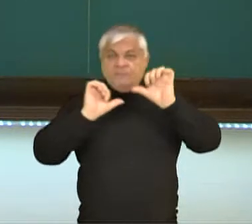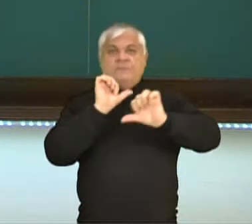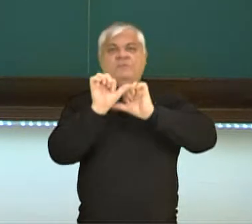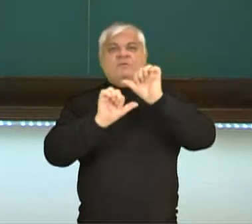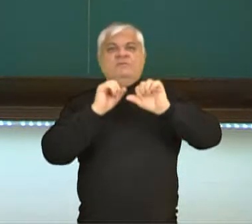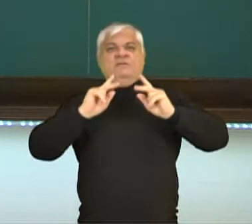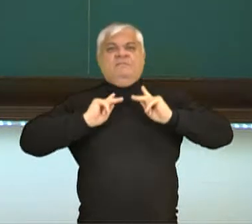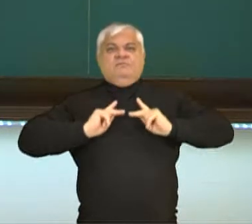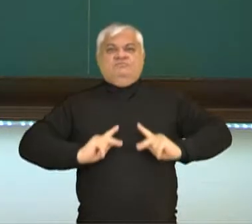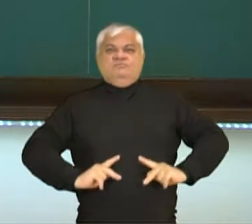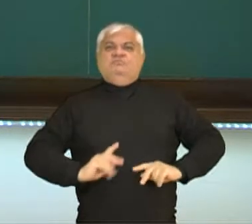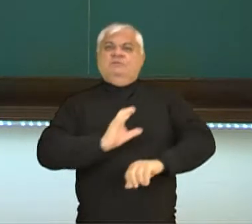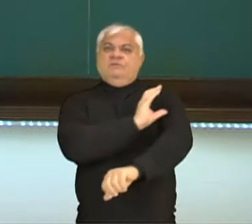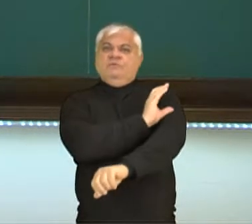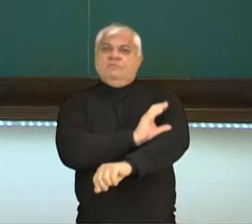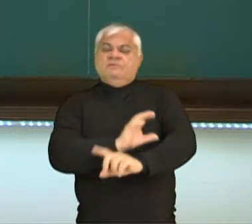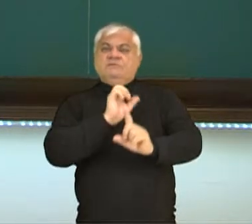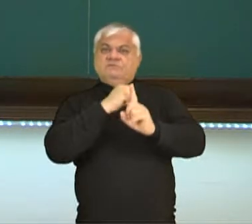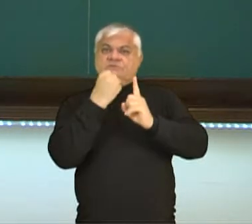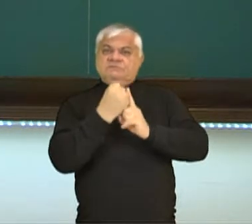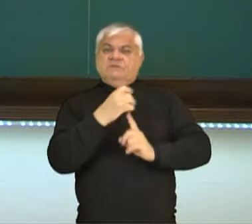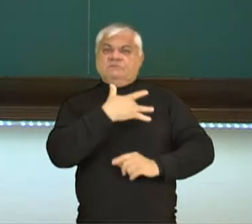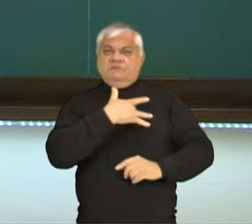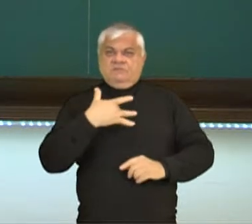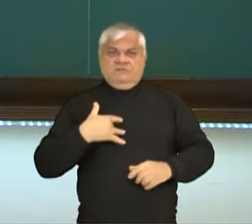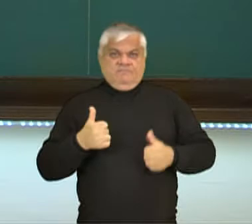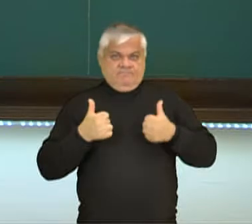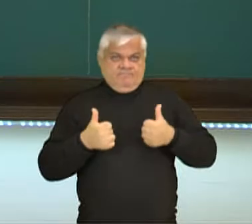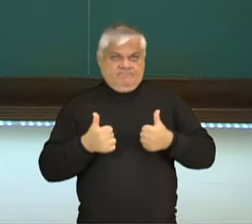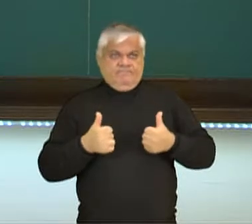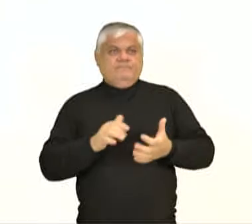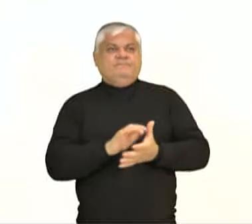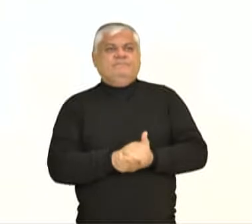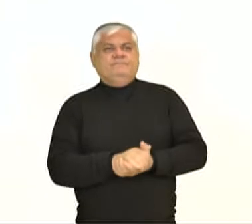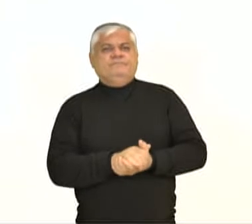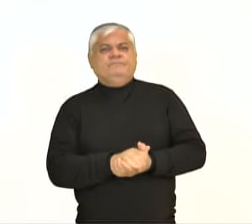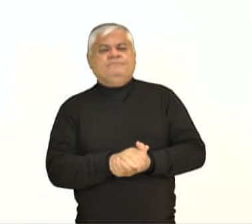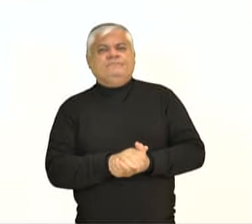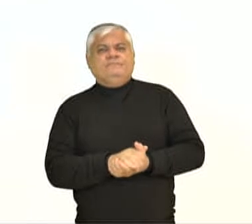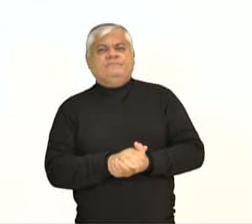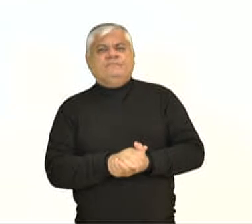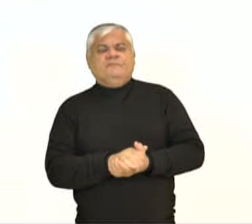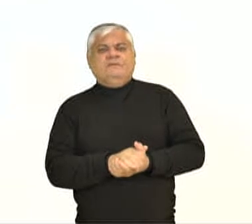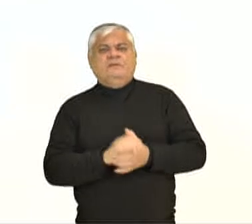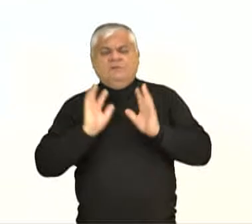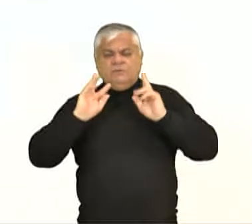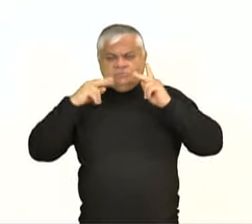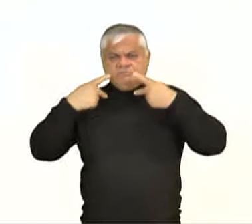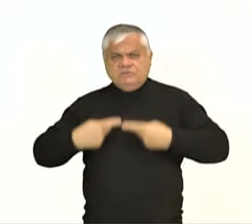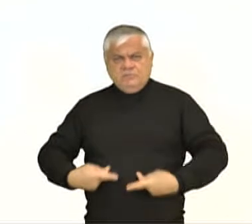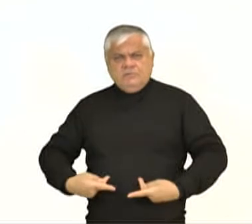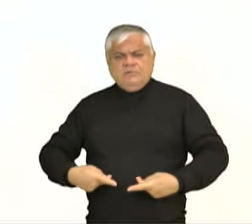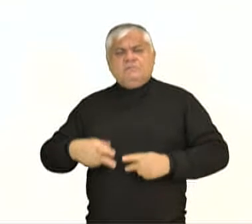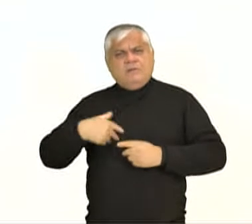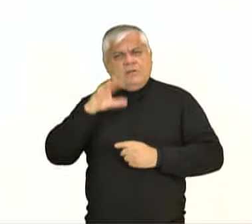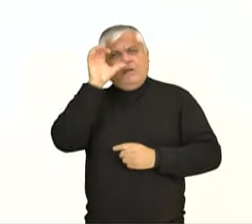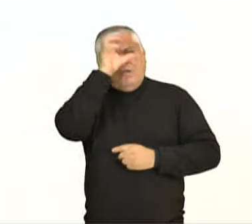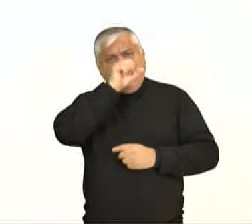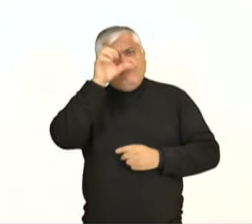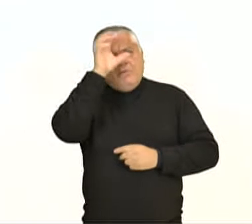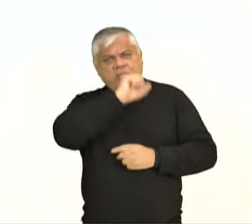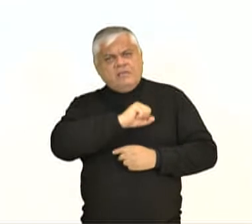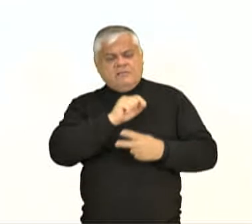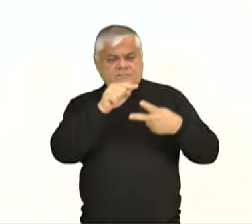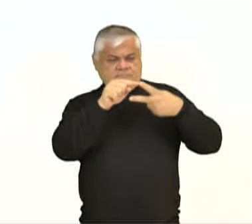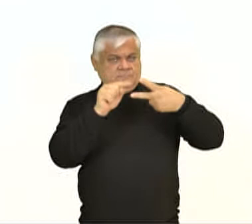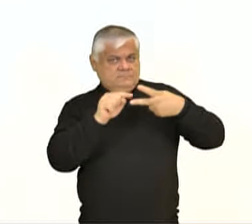ter comportamentos sociais saudáveis. Beleza? Então aqui, ó, o ser humano aprende principalmente através de duas